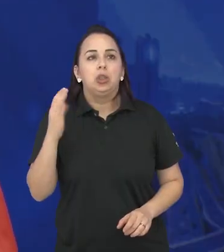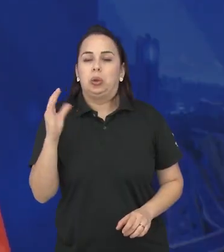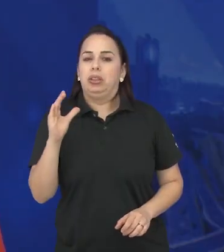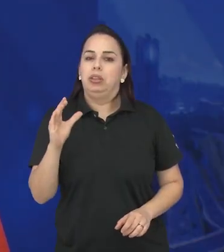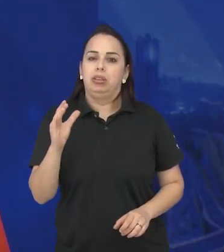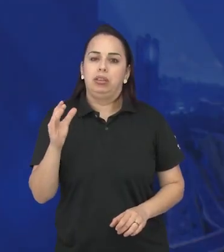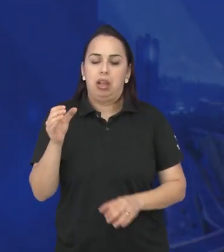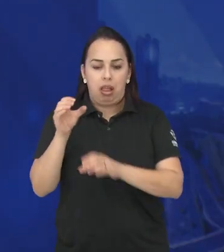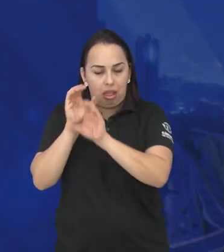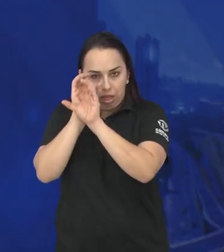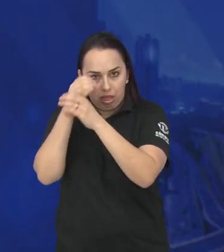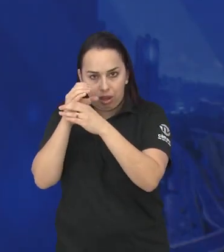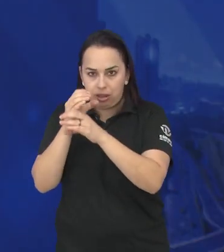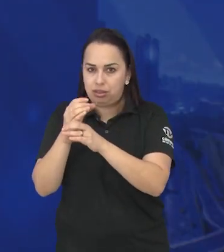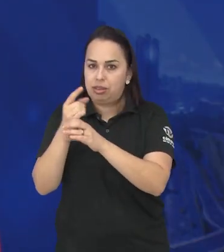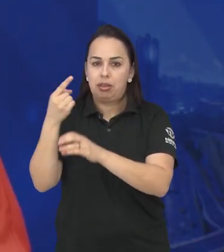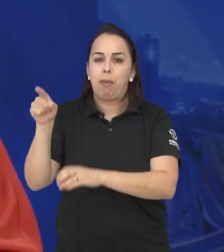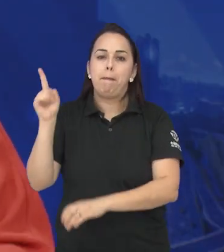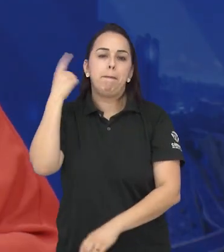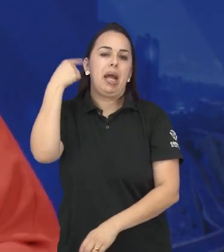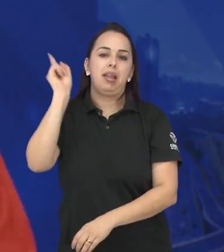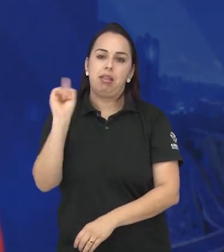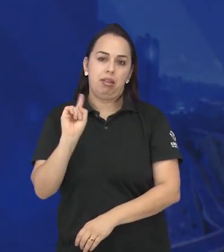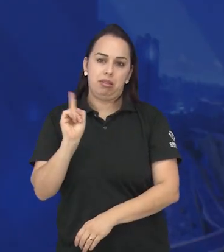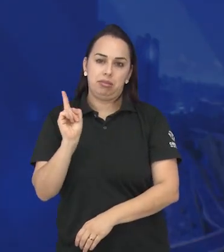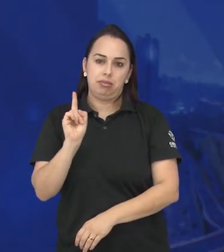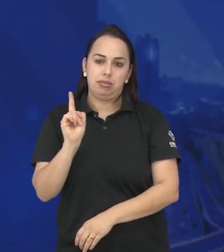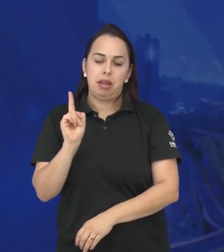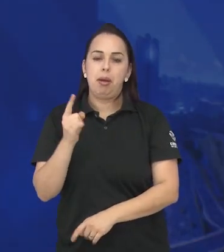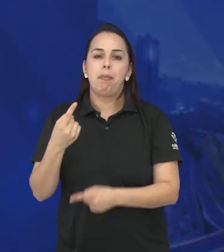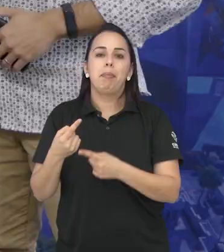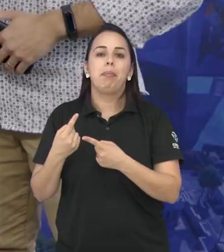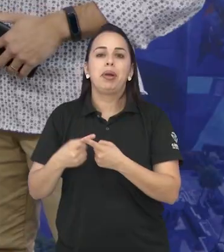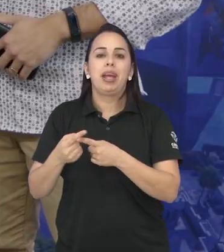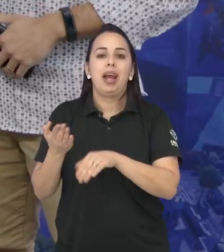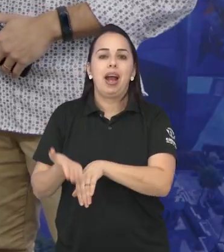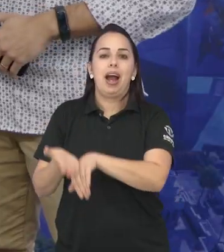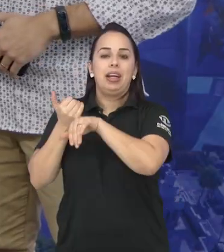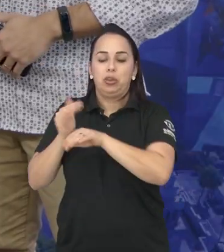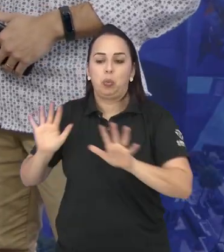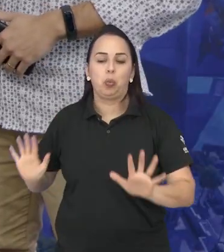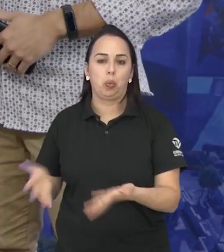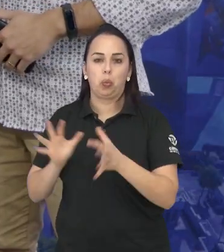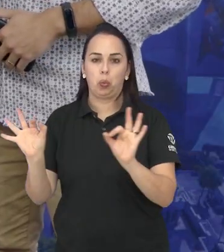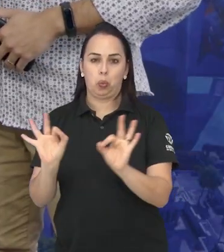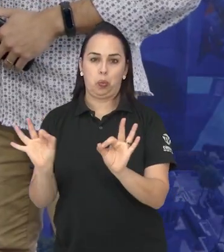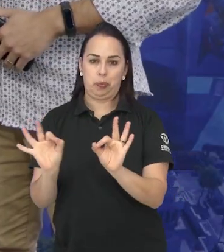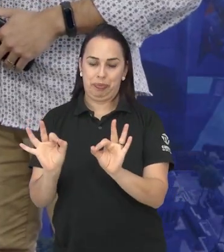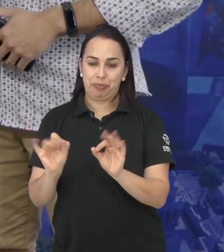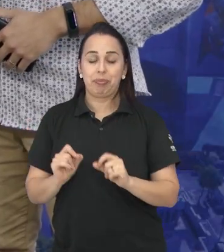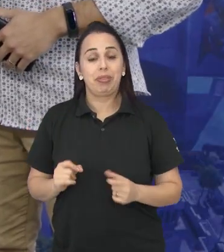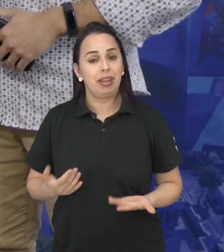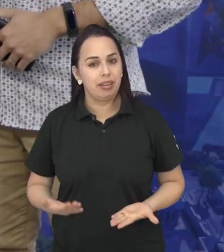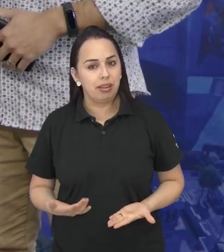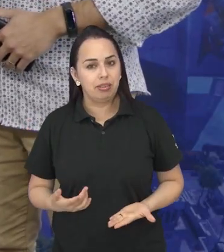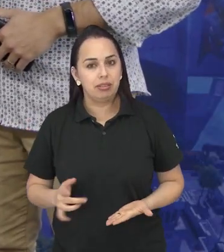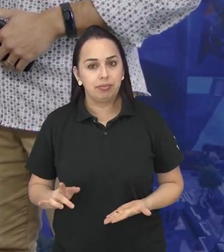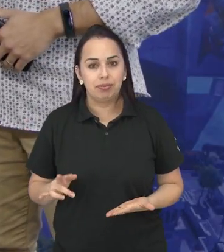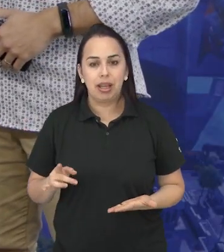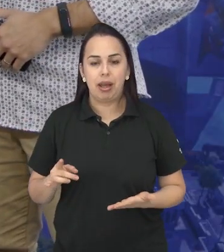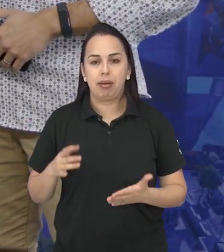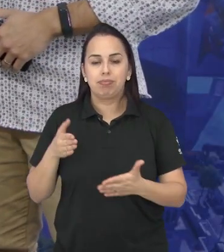ser cientista, porque não existe Esse estímulo, esse né? estímulo desde a primeira infância. E eu acho que esse